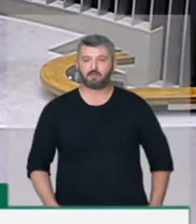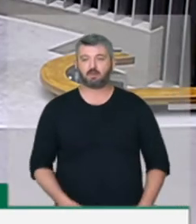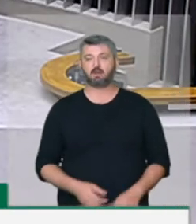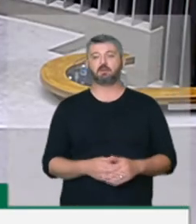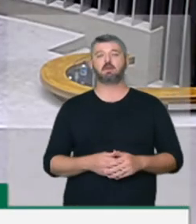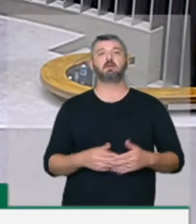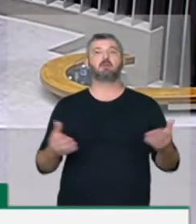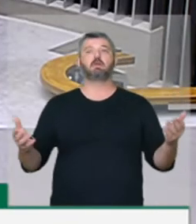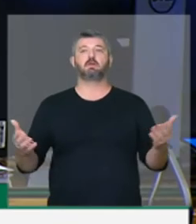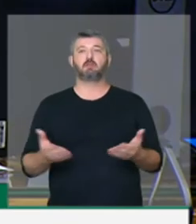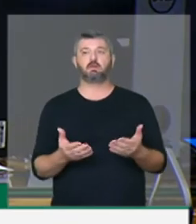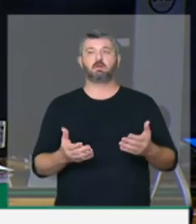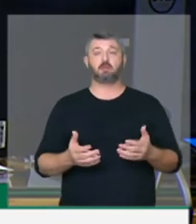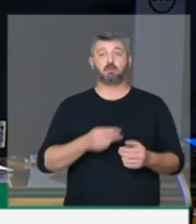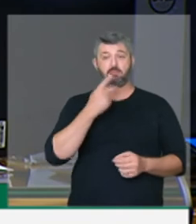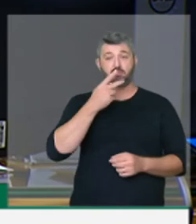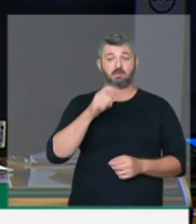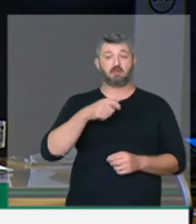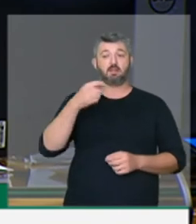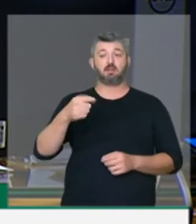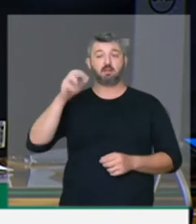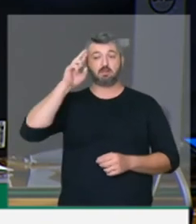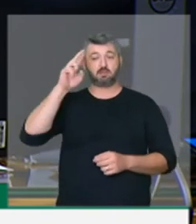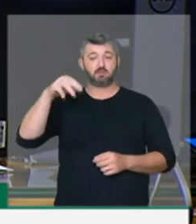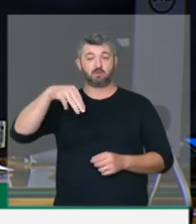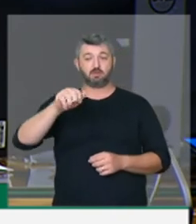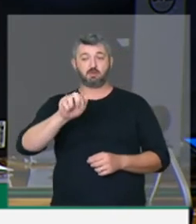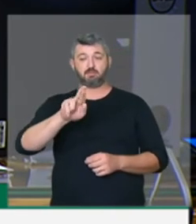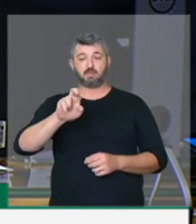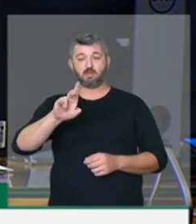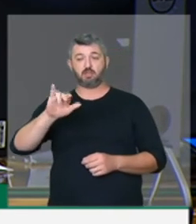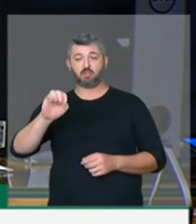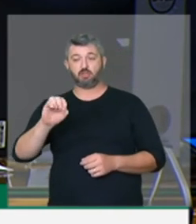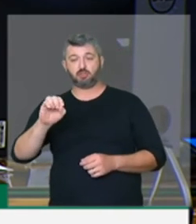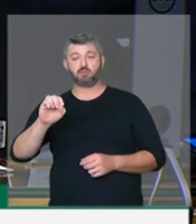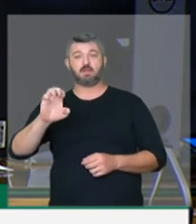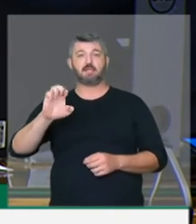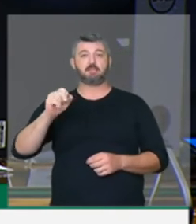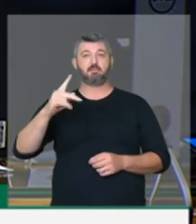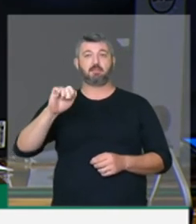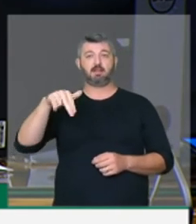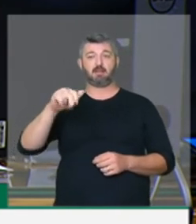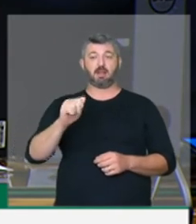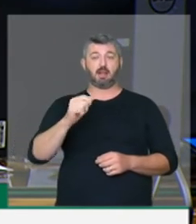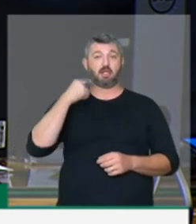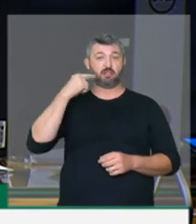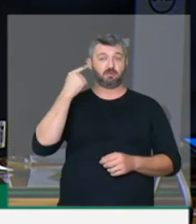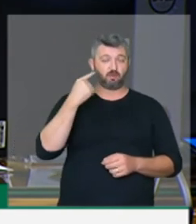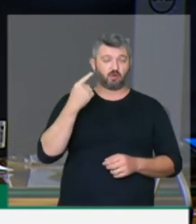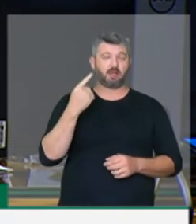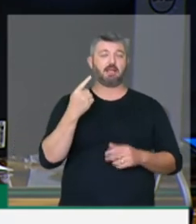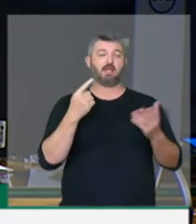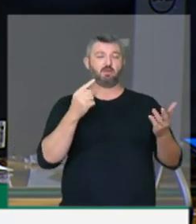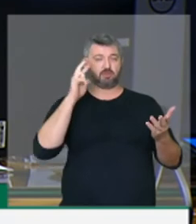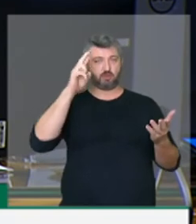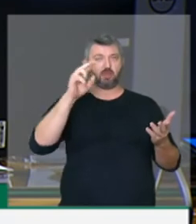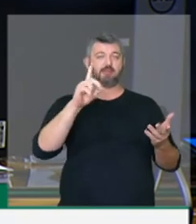Concedo a palavra ao senhor Maurício Rodrigues Spinelli, advogado do deputado Daniel Silveira, por 15 minutos.